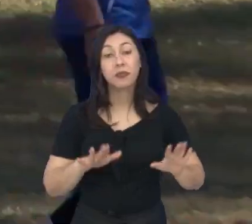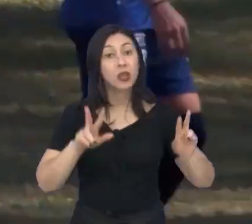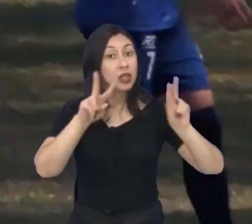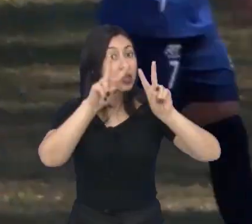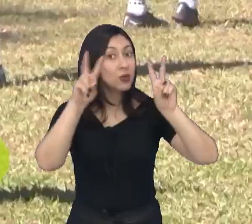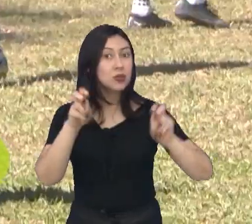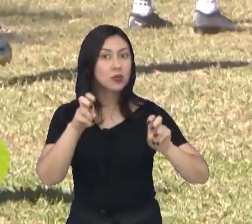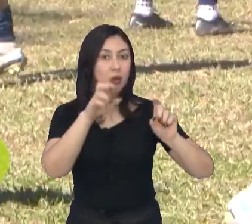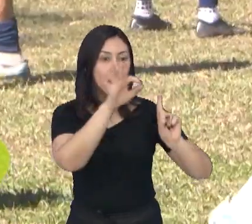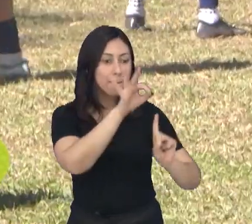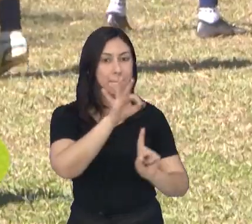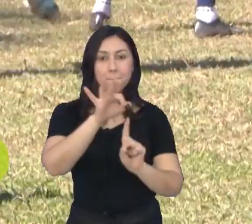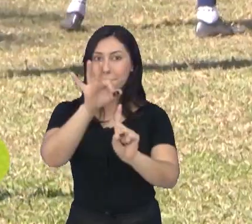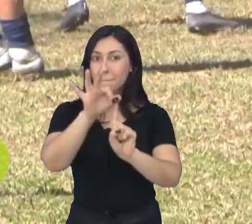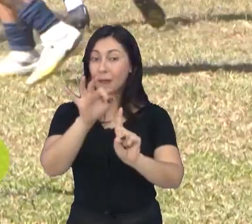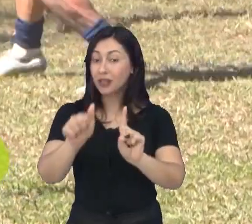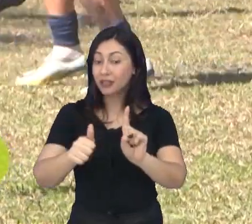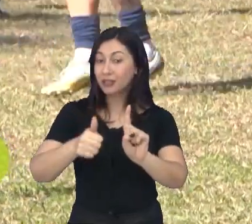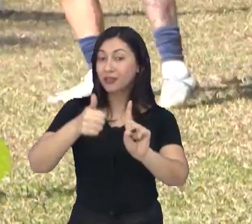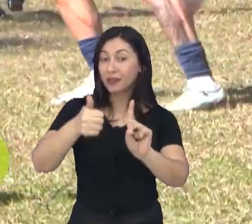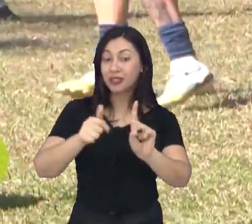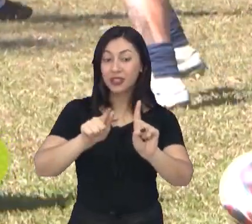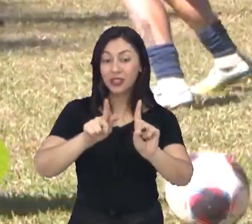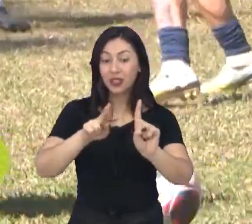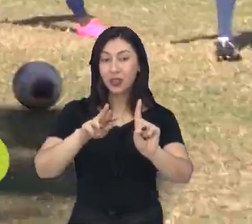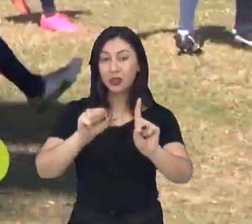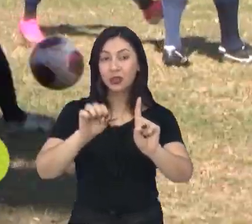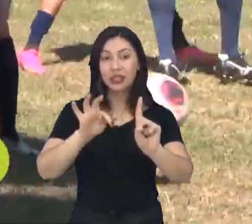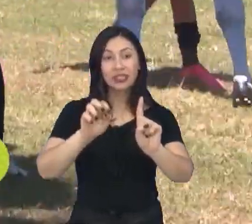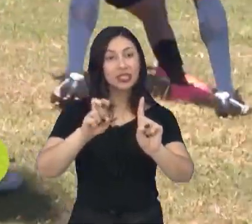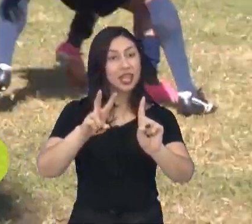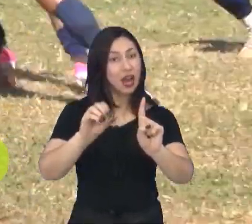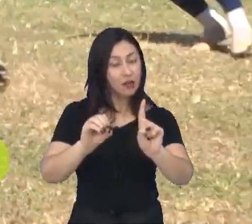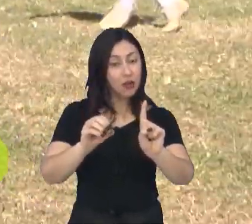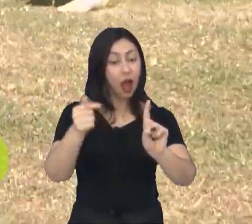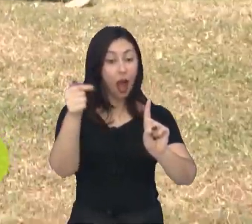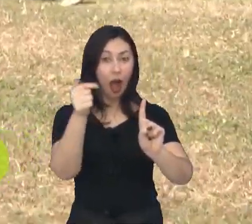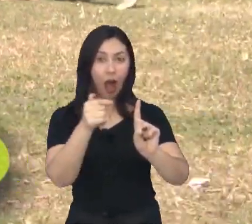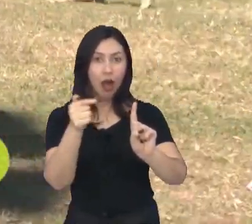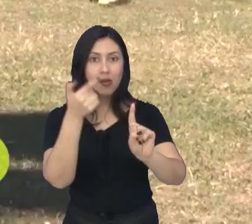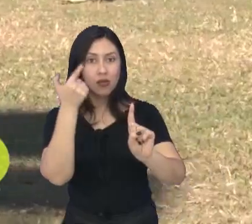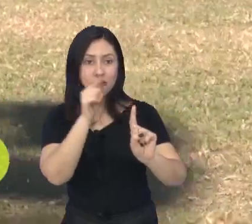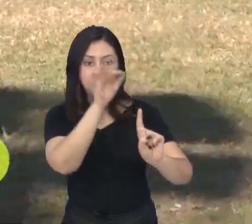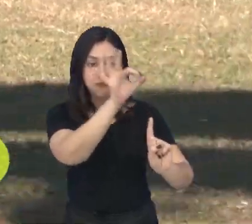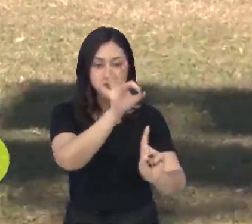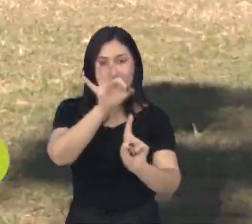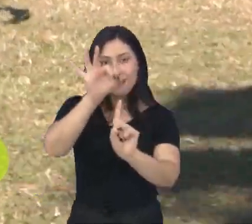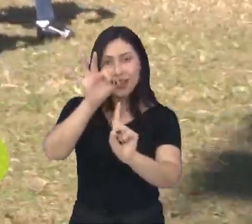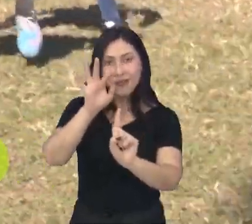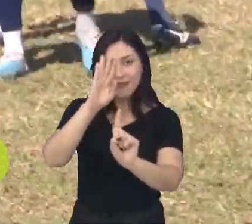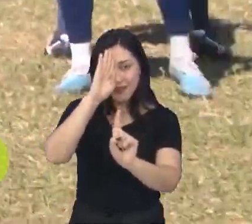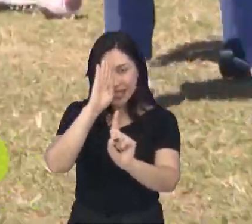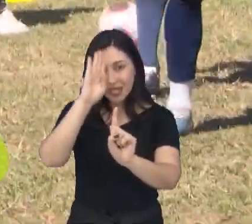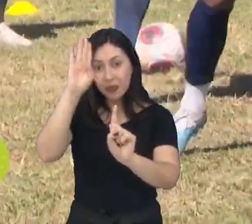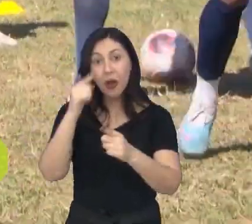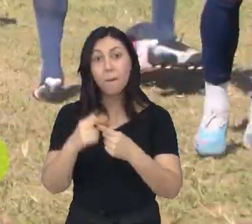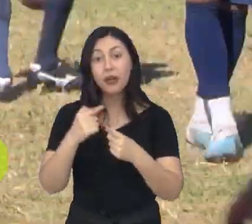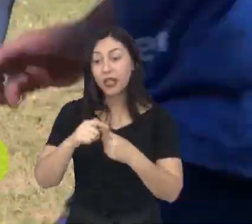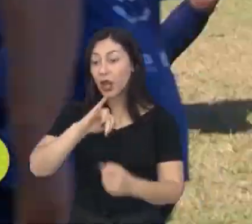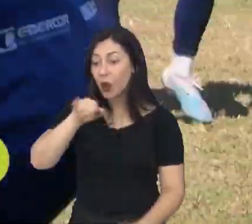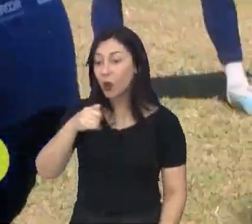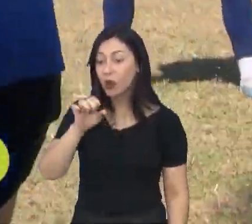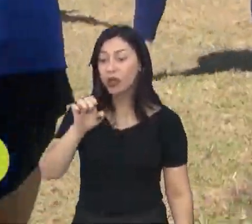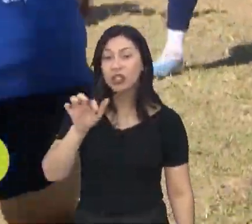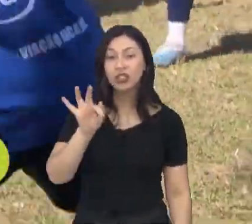em destaques, ponto positivo para Gustavo Nicola. O volante assumiu a posição de titular após lesão de Jefferson e